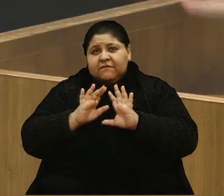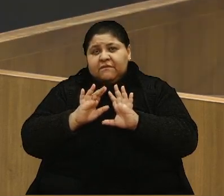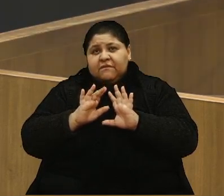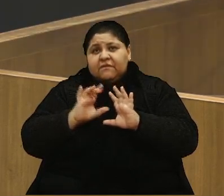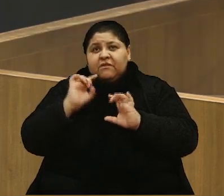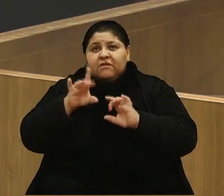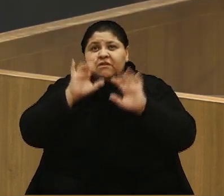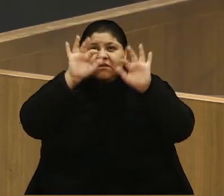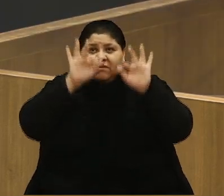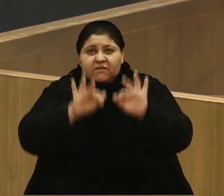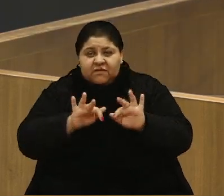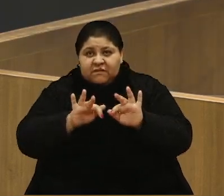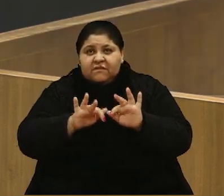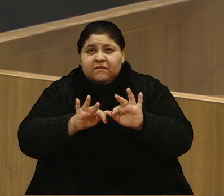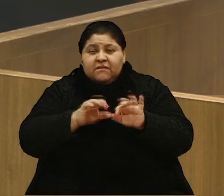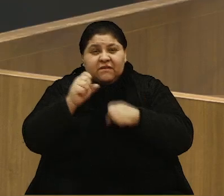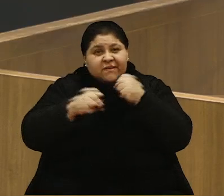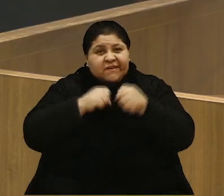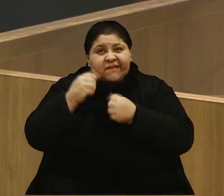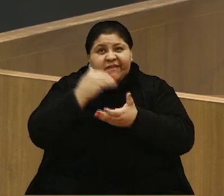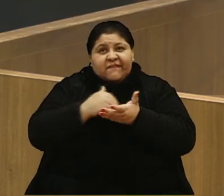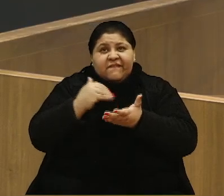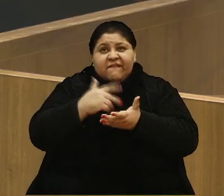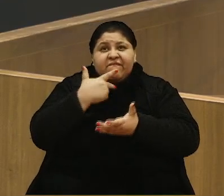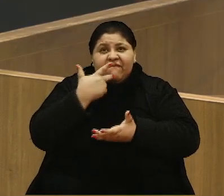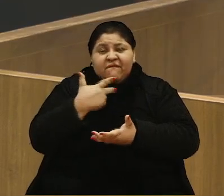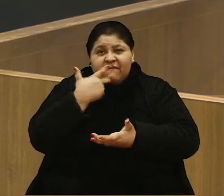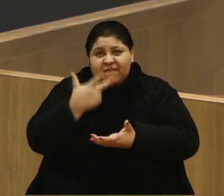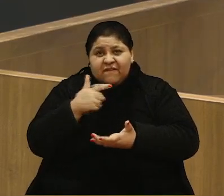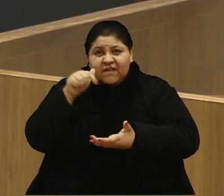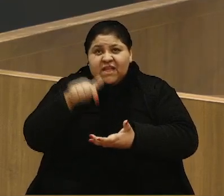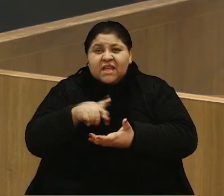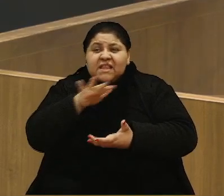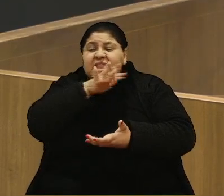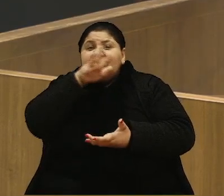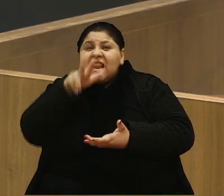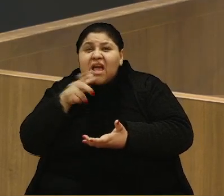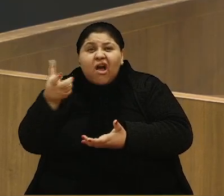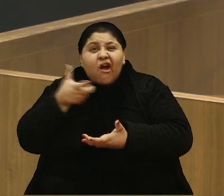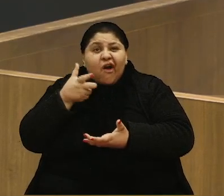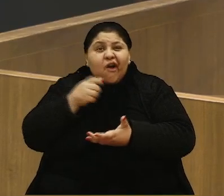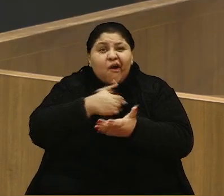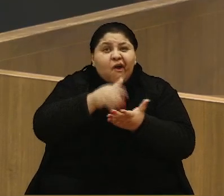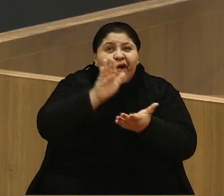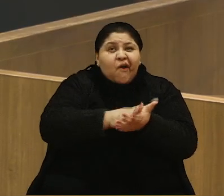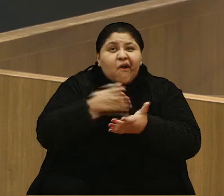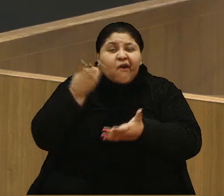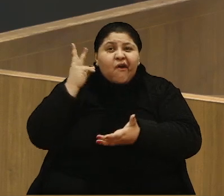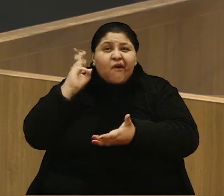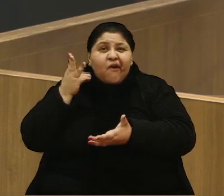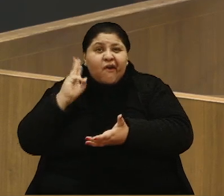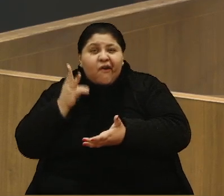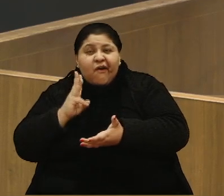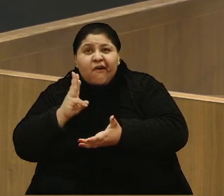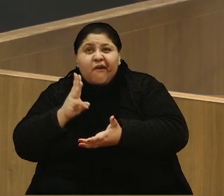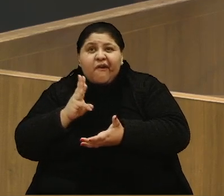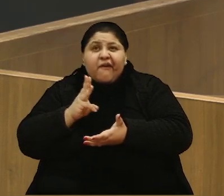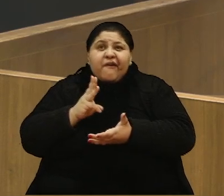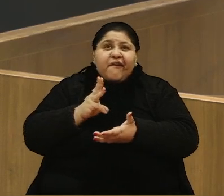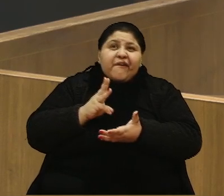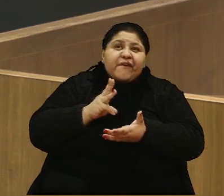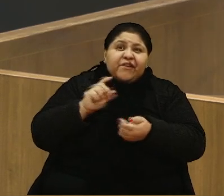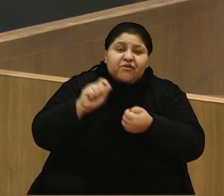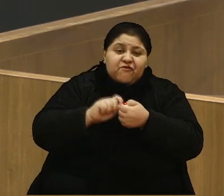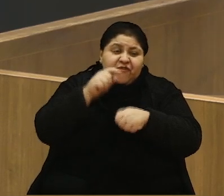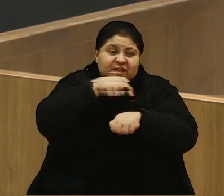só para eu finalizar. Essa mesma brabeza que o secretário veio aqui hoje de manhã, e esse leão, eu quero ele para multar a Visate, que não passa no ponto no horário certo. Eu quero essa mesma